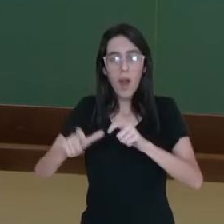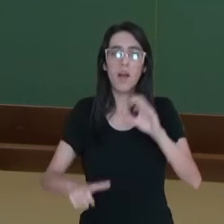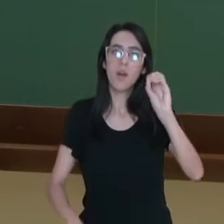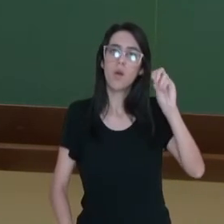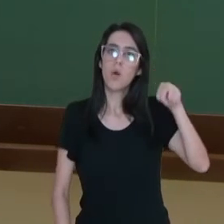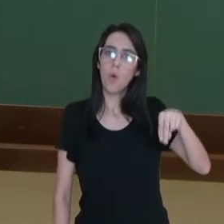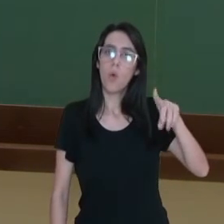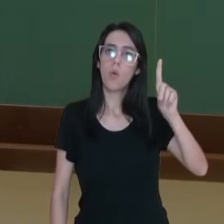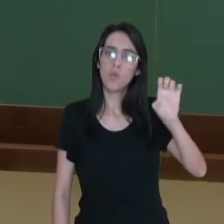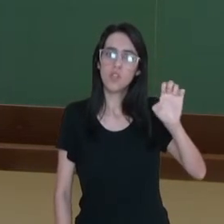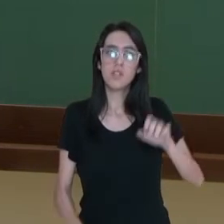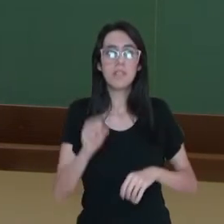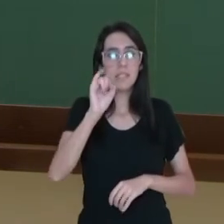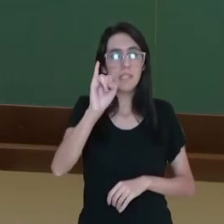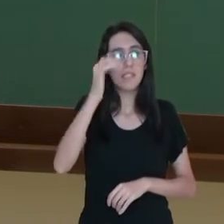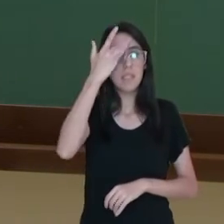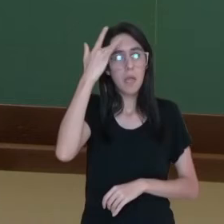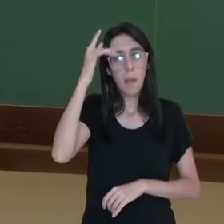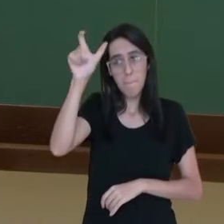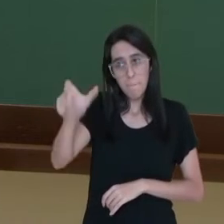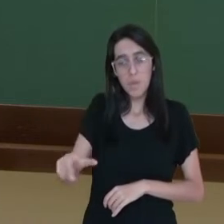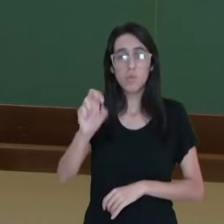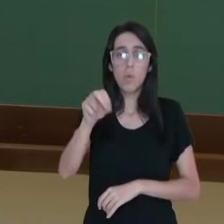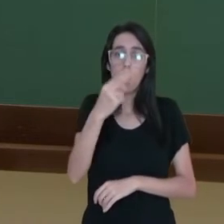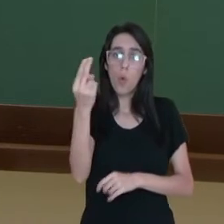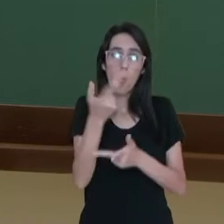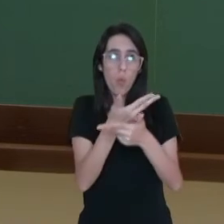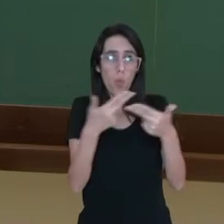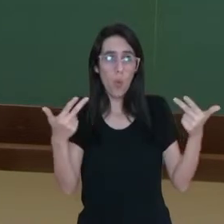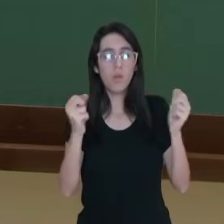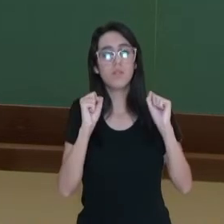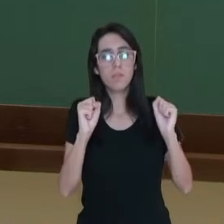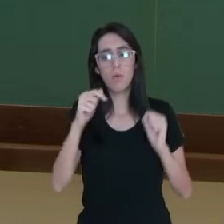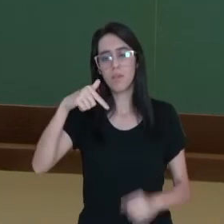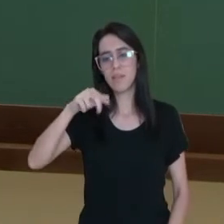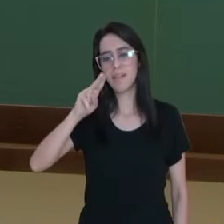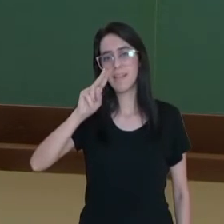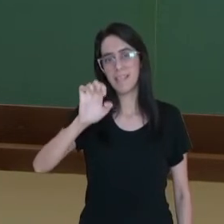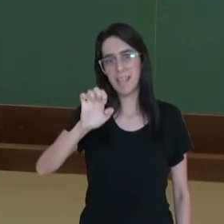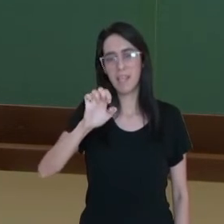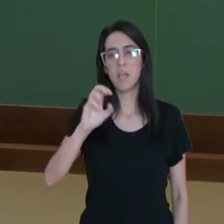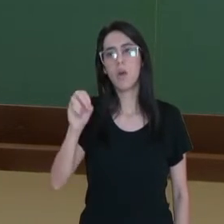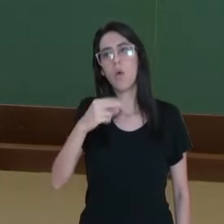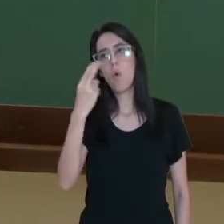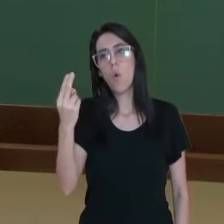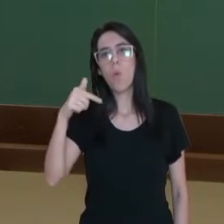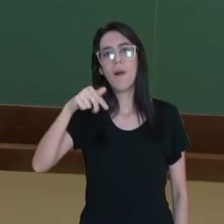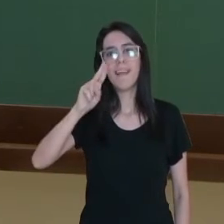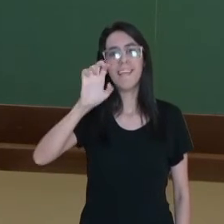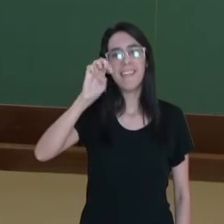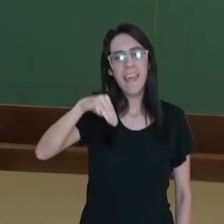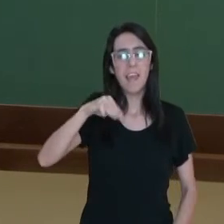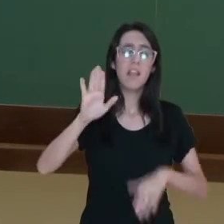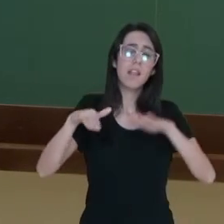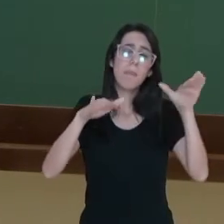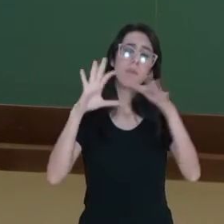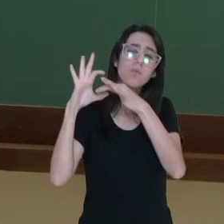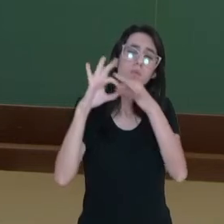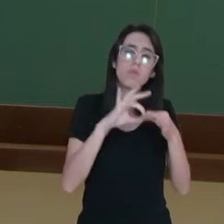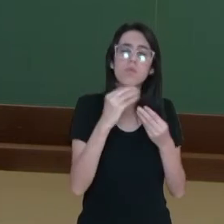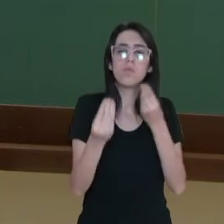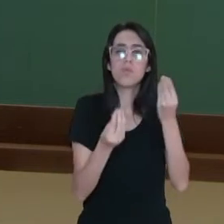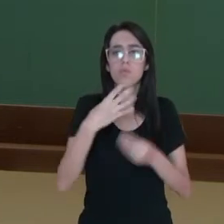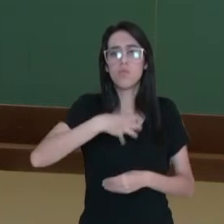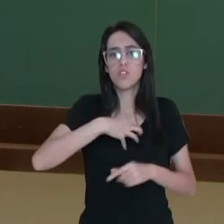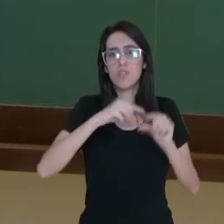uso onde, para pessoa ou coisas eu posso usar o que, quem para pessoas também, então depende da situação discursiva